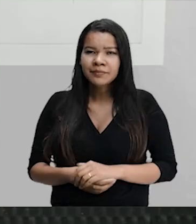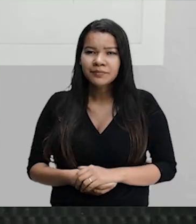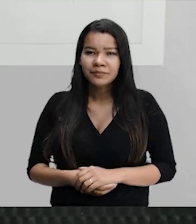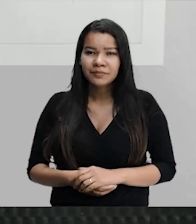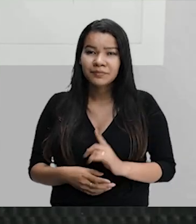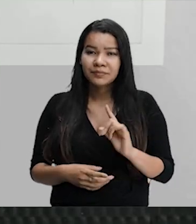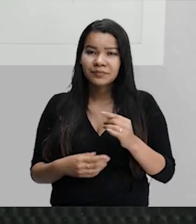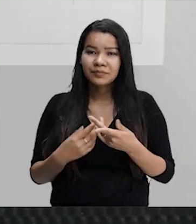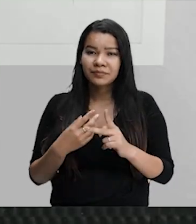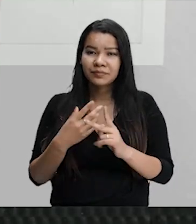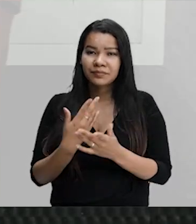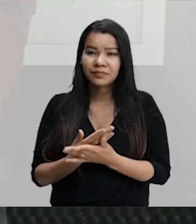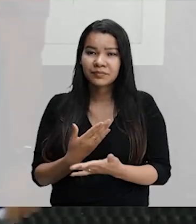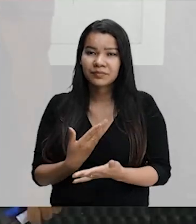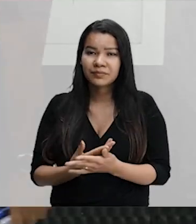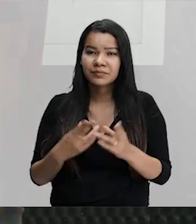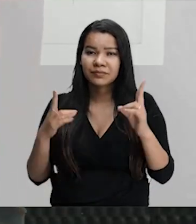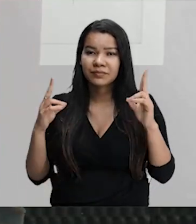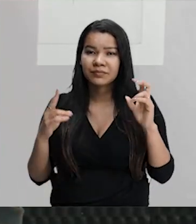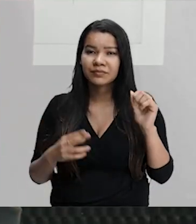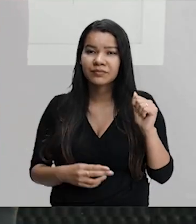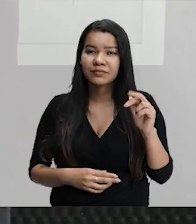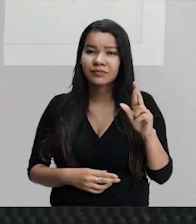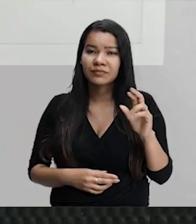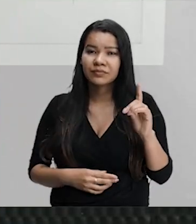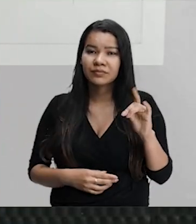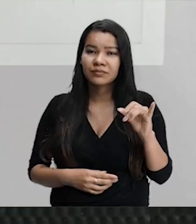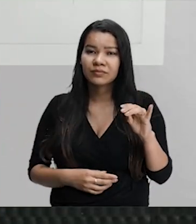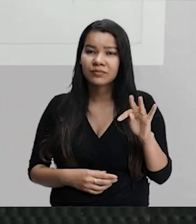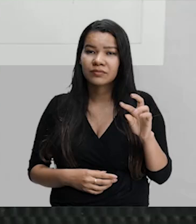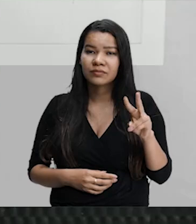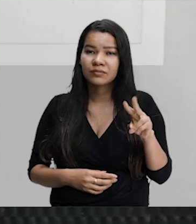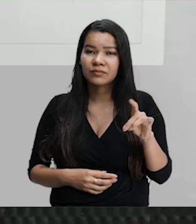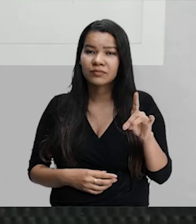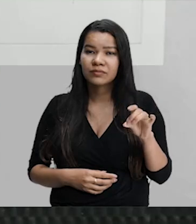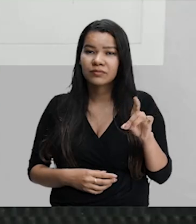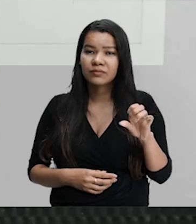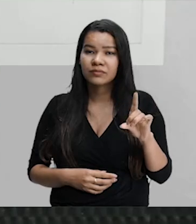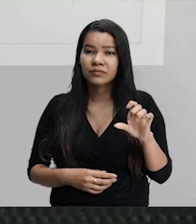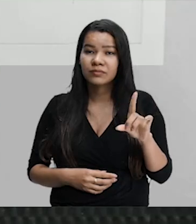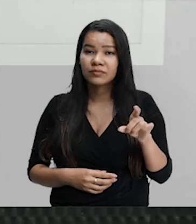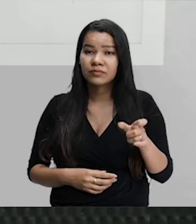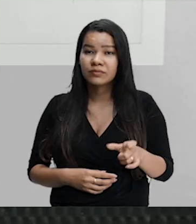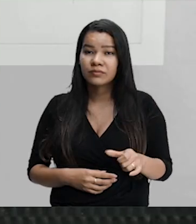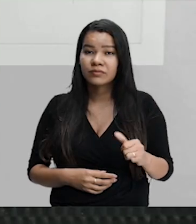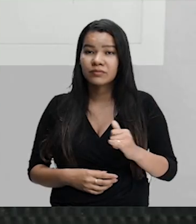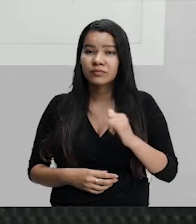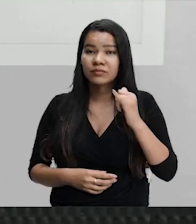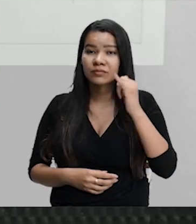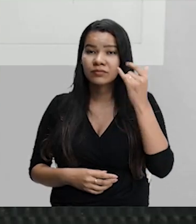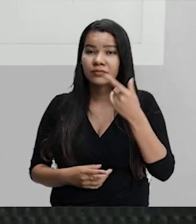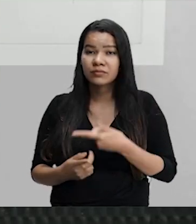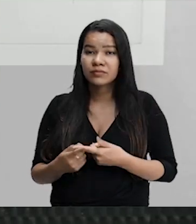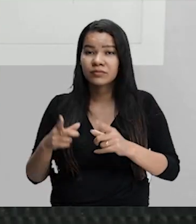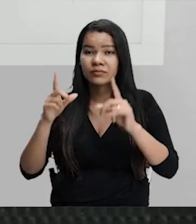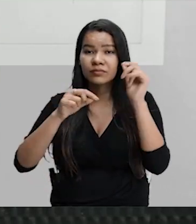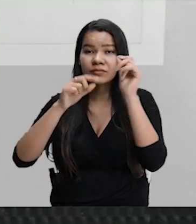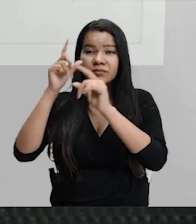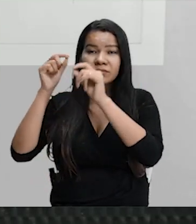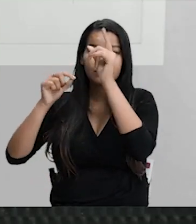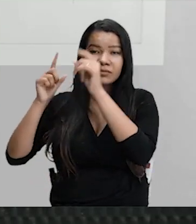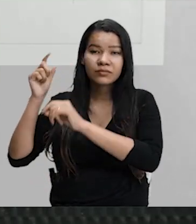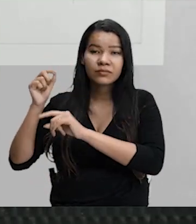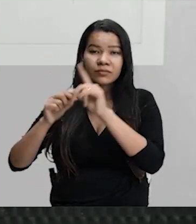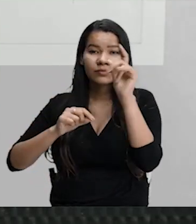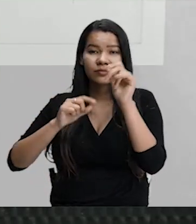Esses estudos aqui sobre radioatividade e meia-vida, eles são importantes porque as estrelas, neles também acontece isso,